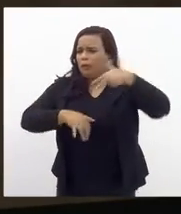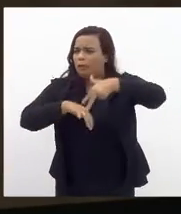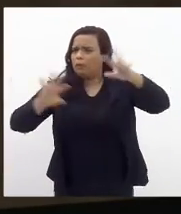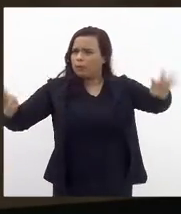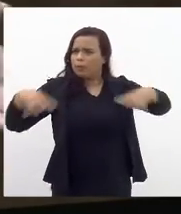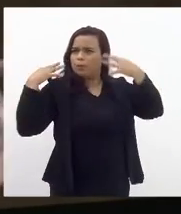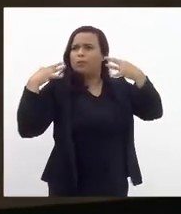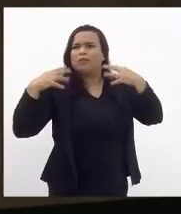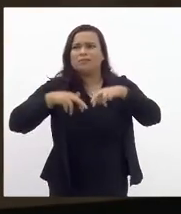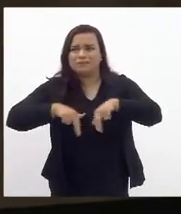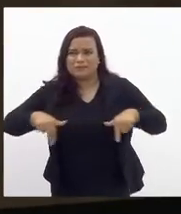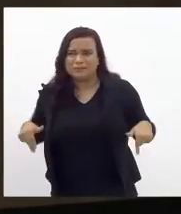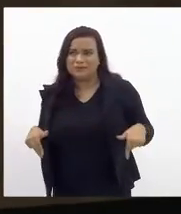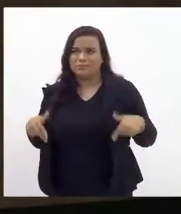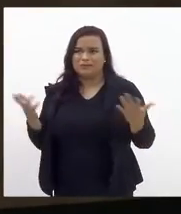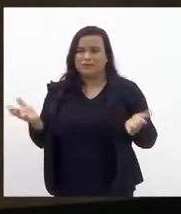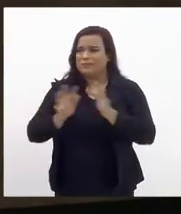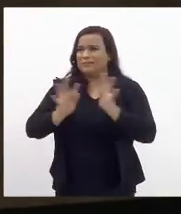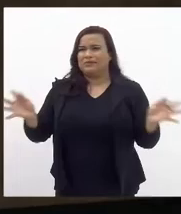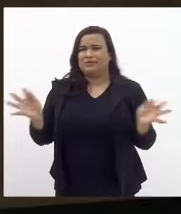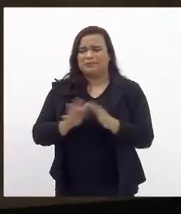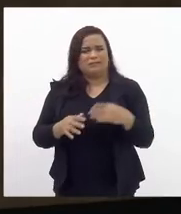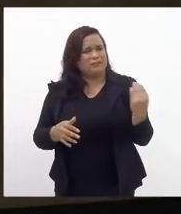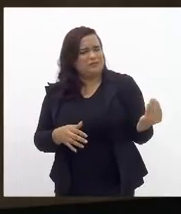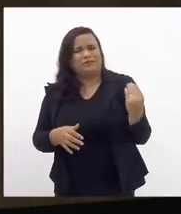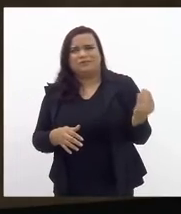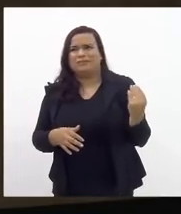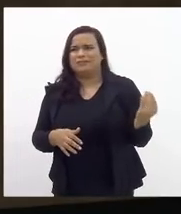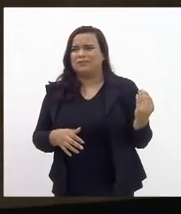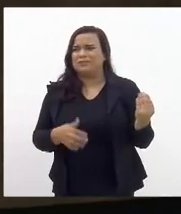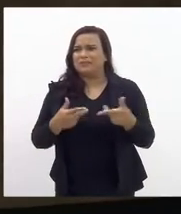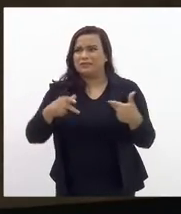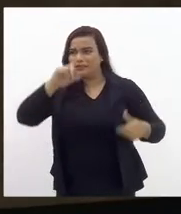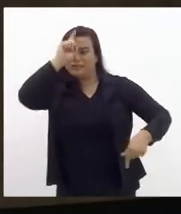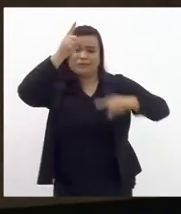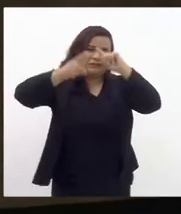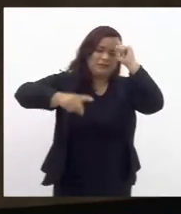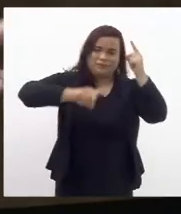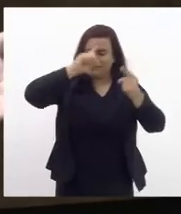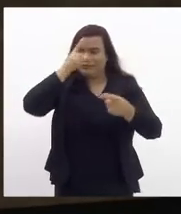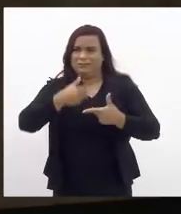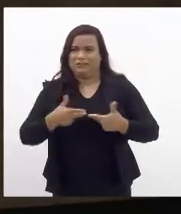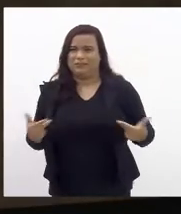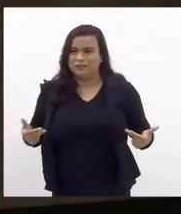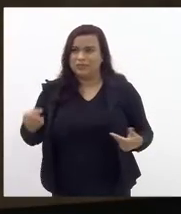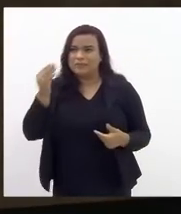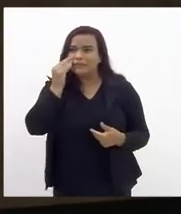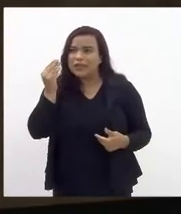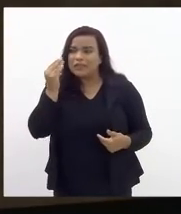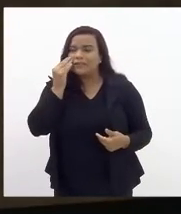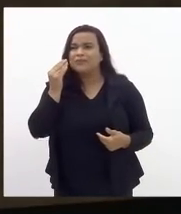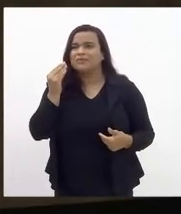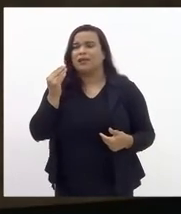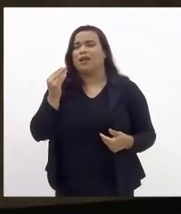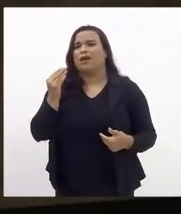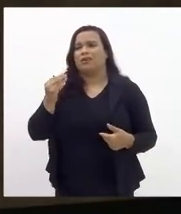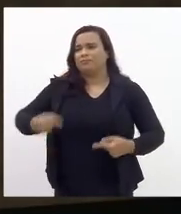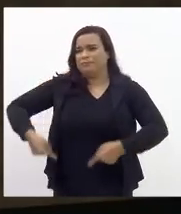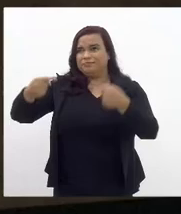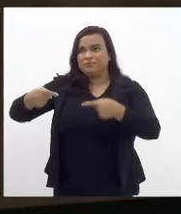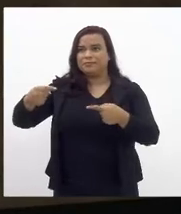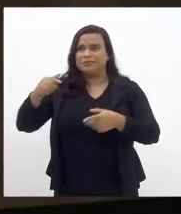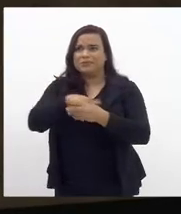esse discurso superficial, esse discurso improvisado, para tentar antecipar a disputa eleitoral, né, aqui no